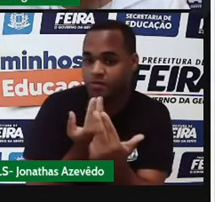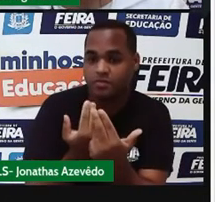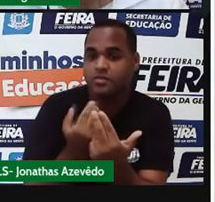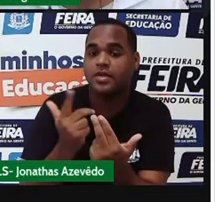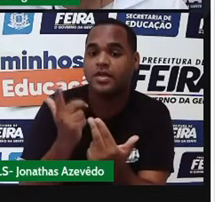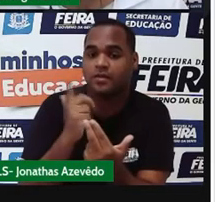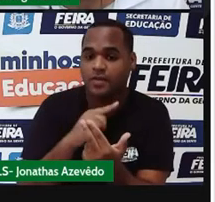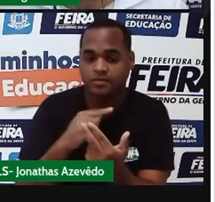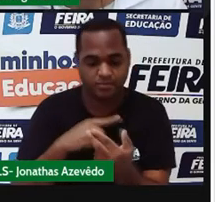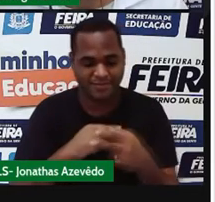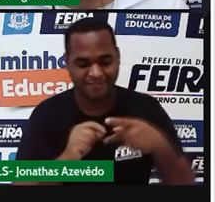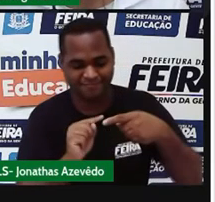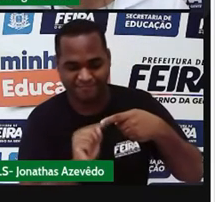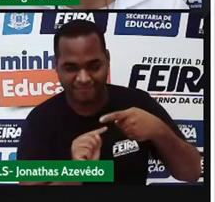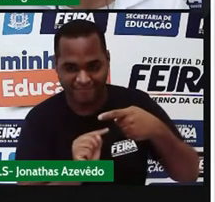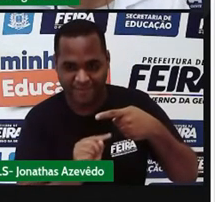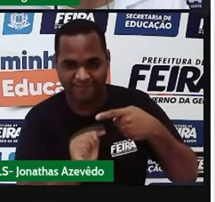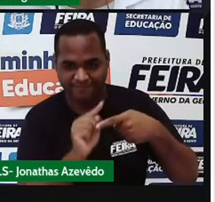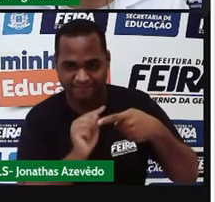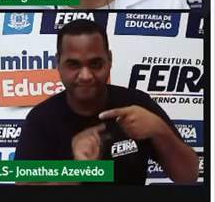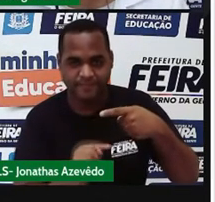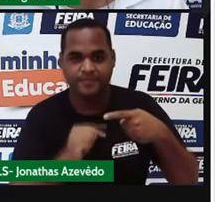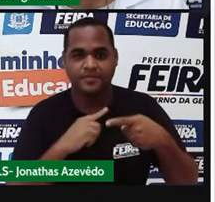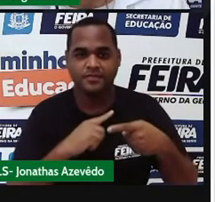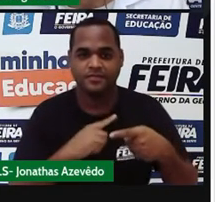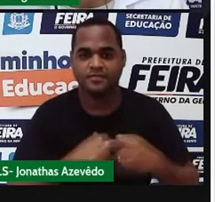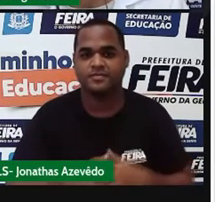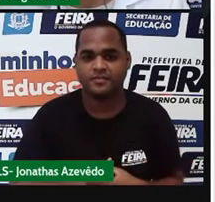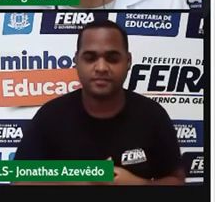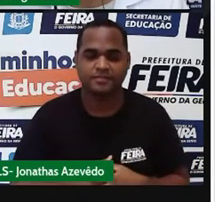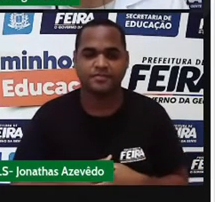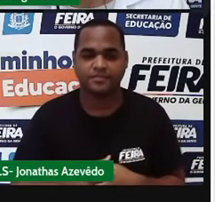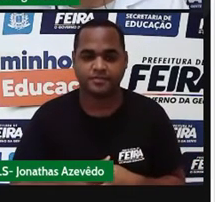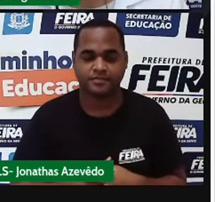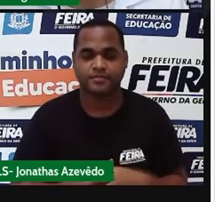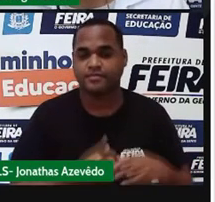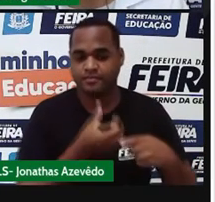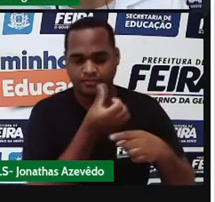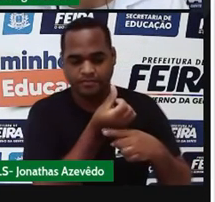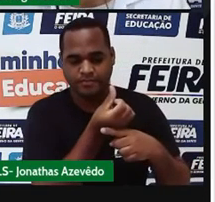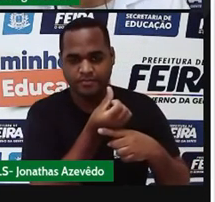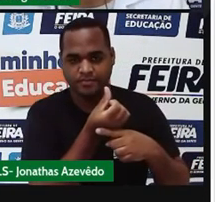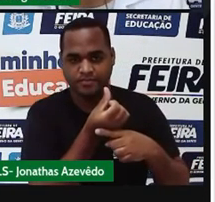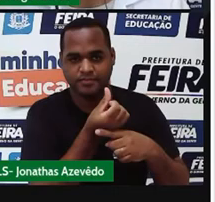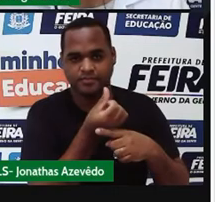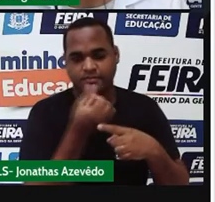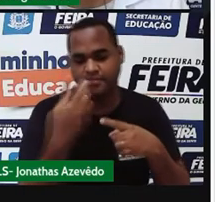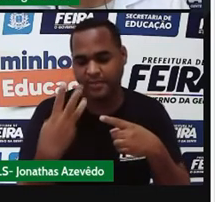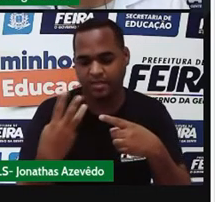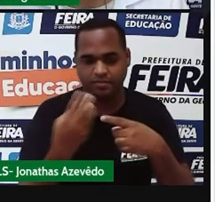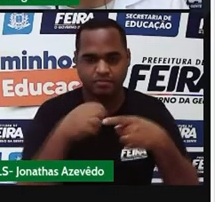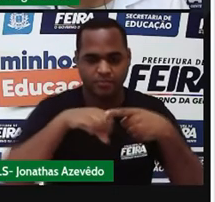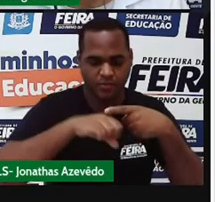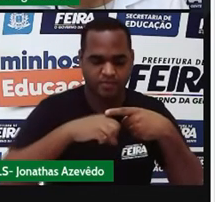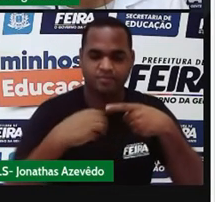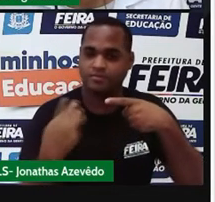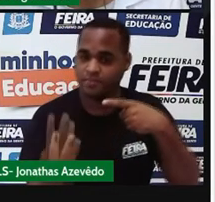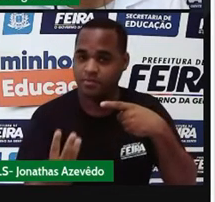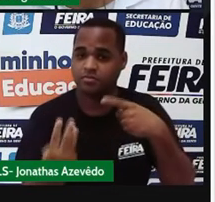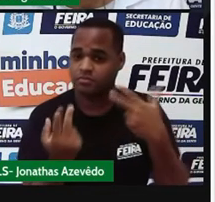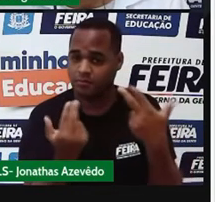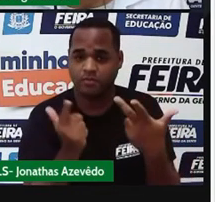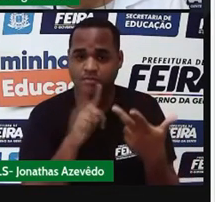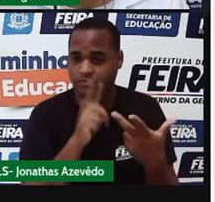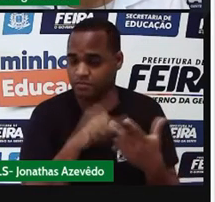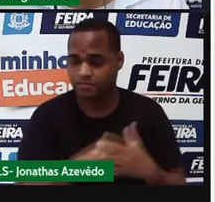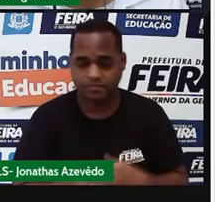na fração certo vai fazer isso daqui ó eu divido por três em cima e dá para dividir por três em baixo